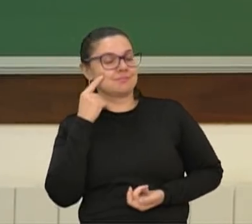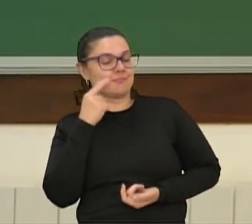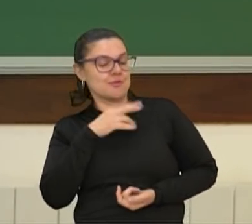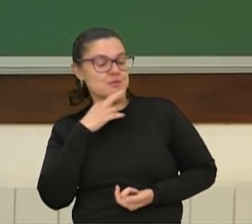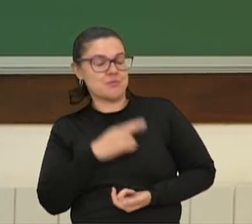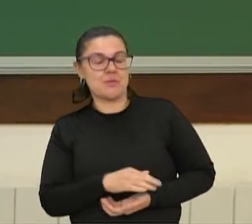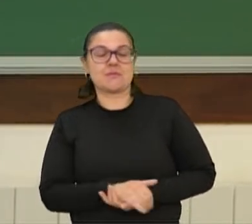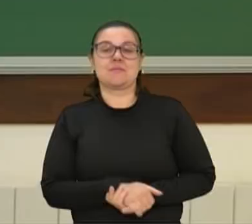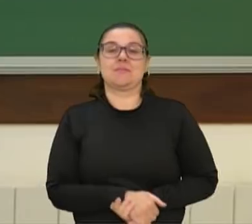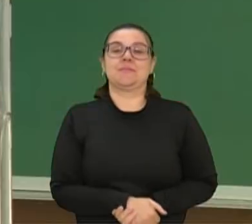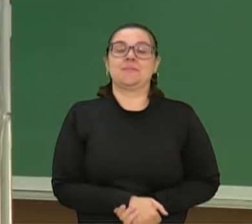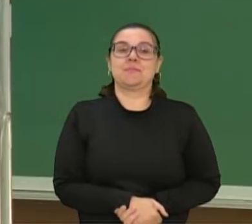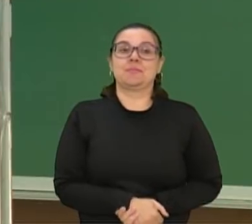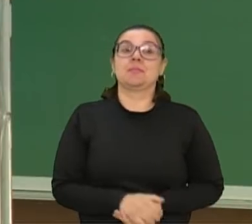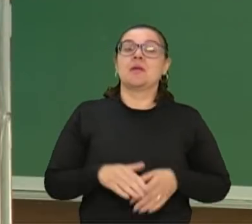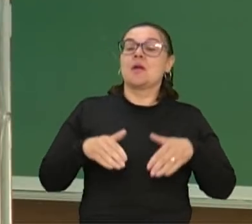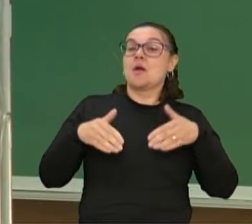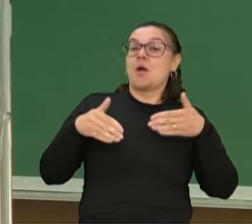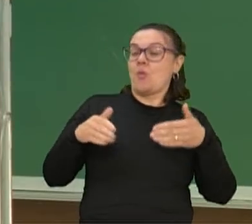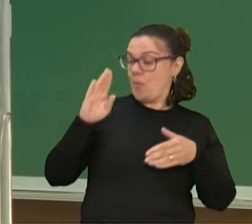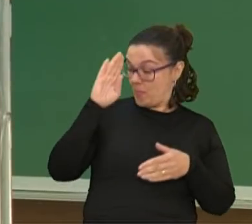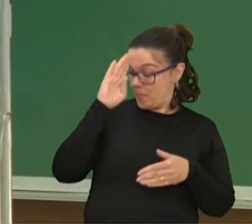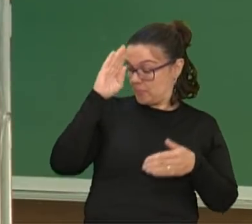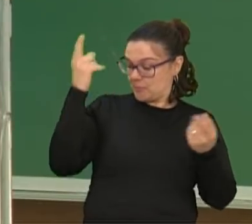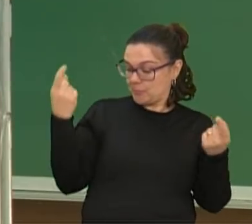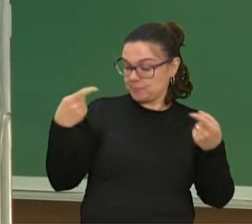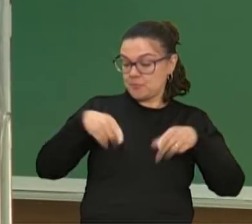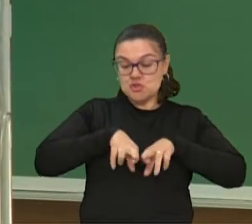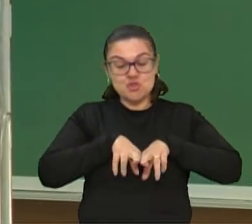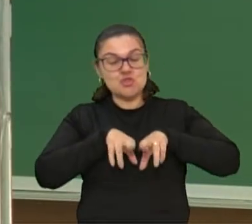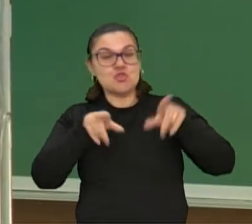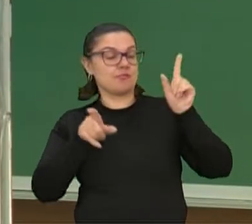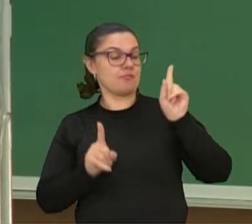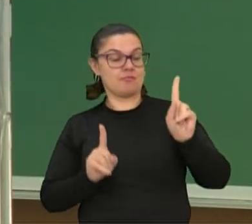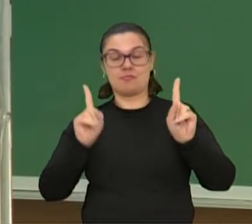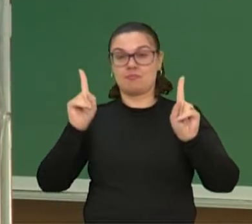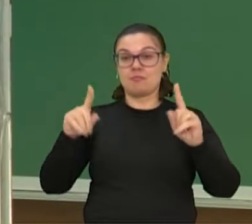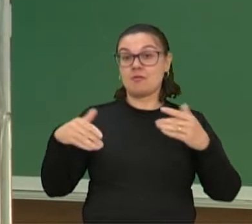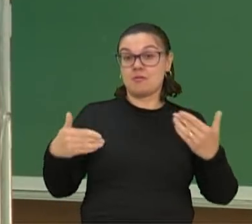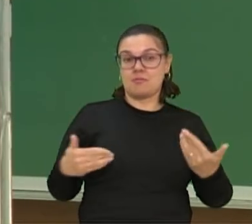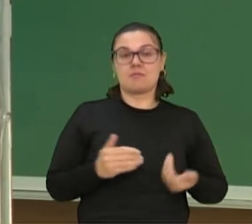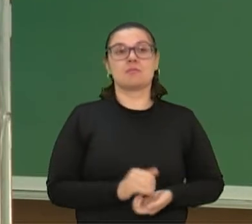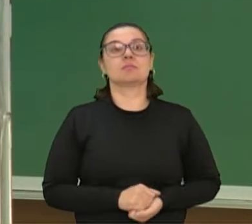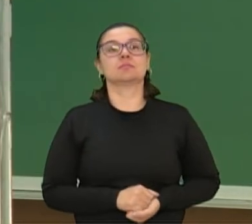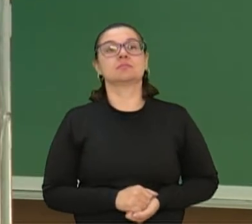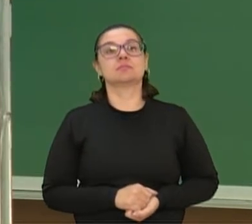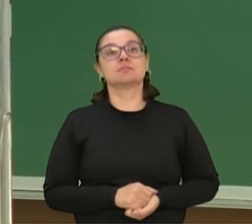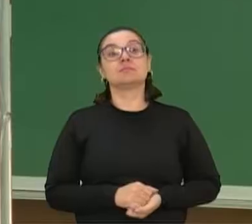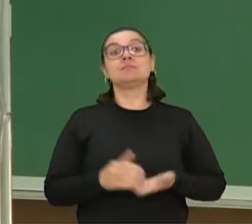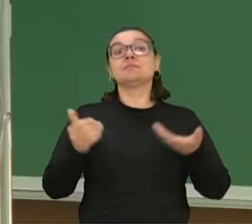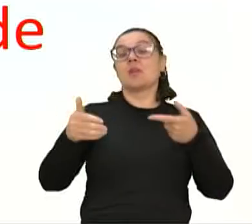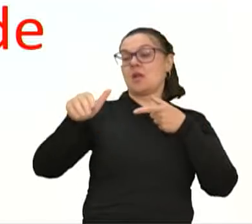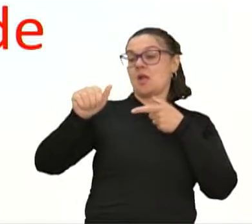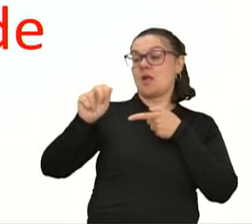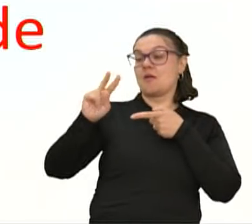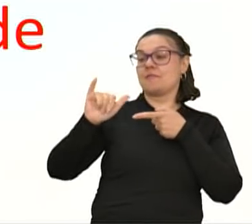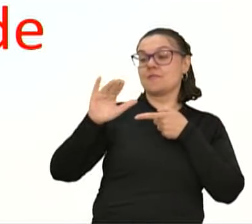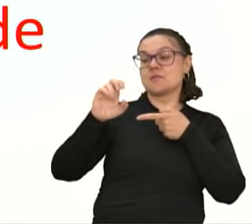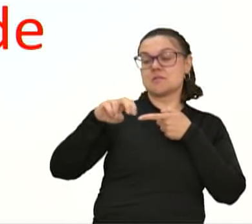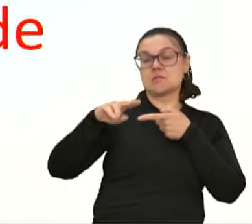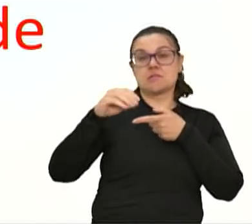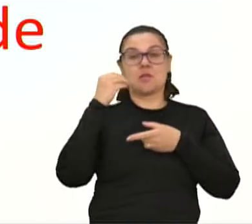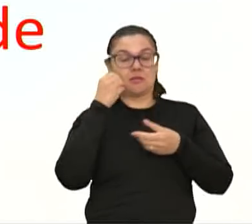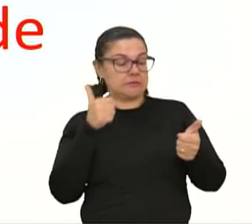Vejamos então. Qual a principal distinção entre Avicena e Averroes? Avicena